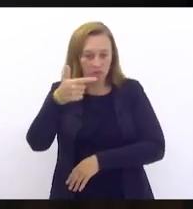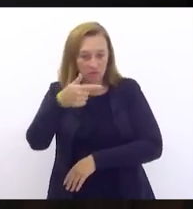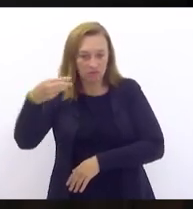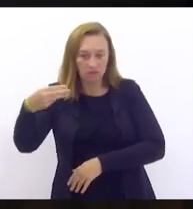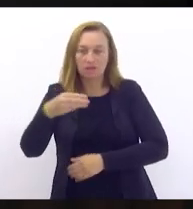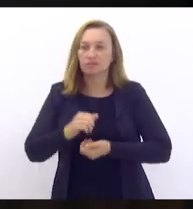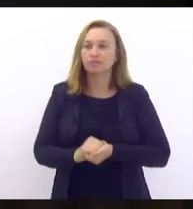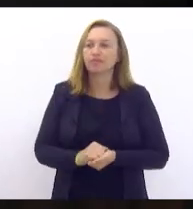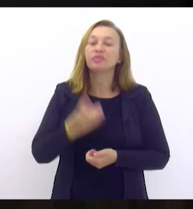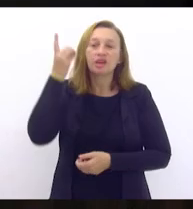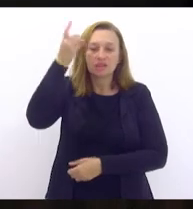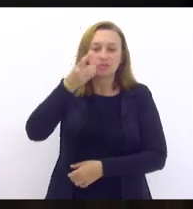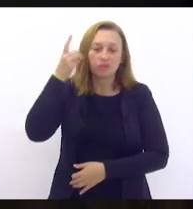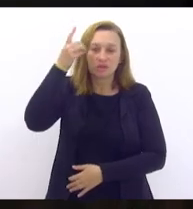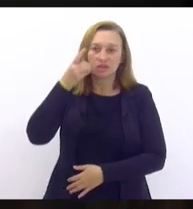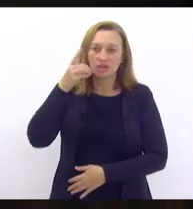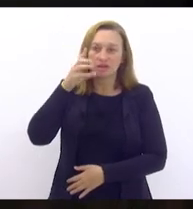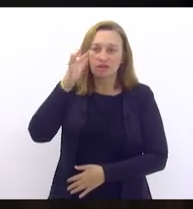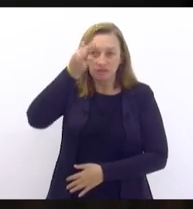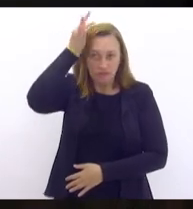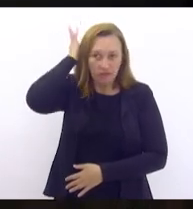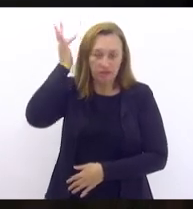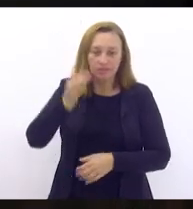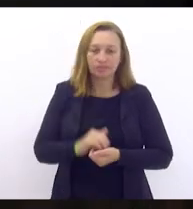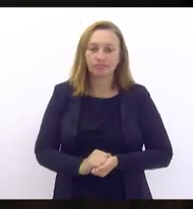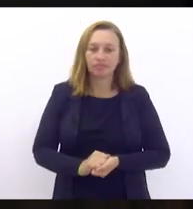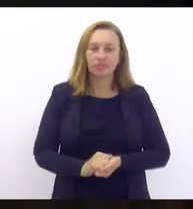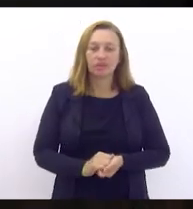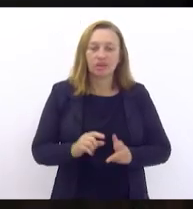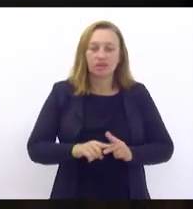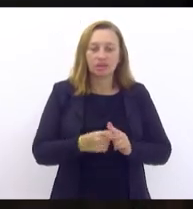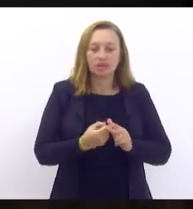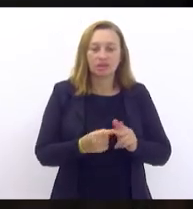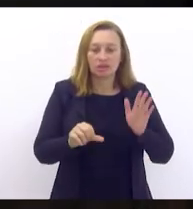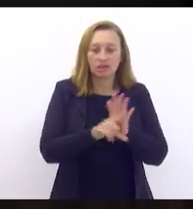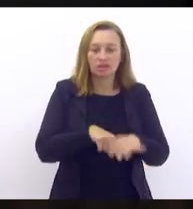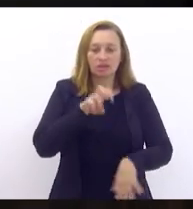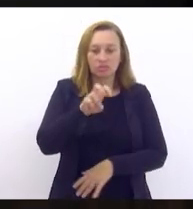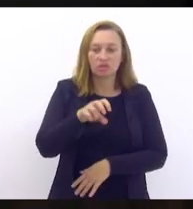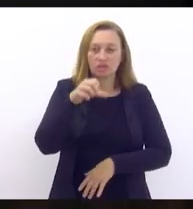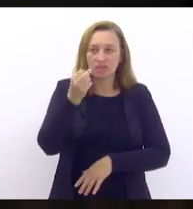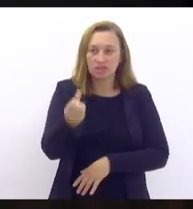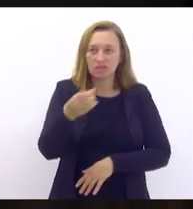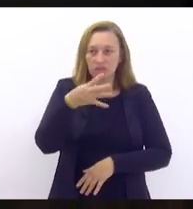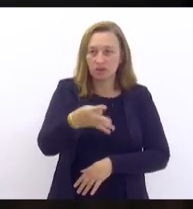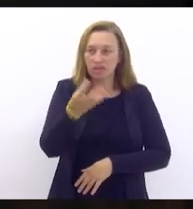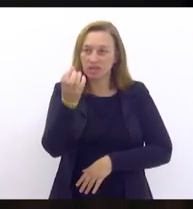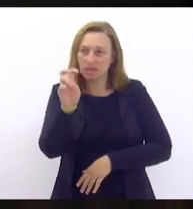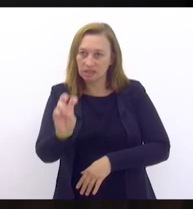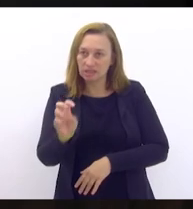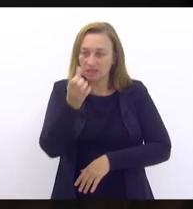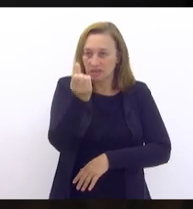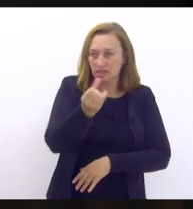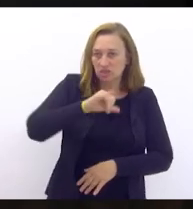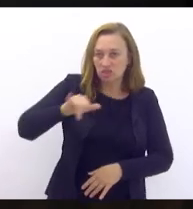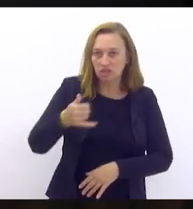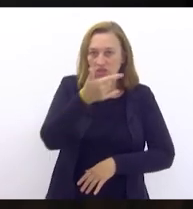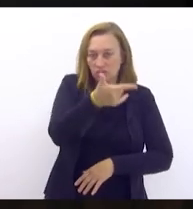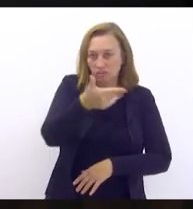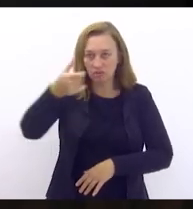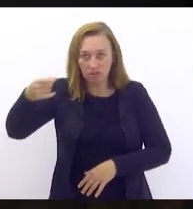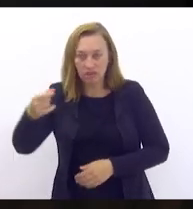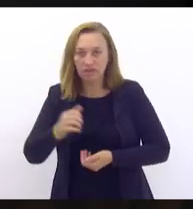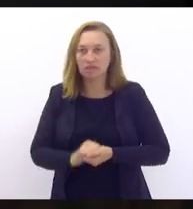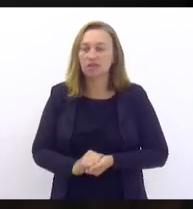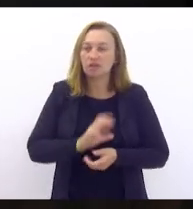1498-2023, de autoria do deputado Fred Pacheco, que altera o anexo da lei 5.645, de 6 de janeiro de 2010,